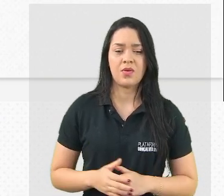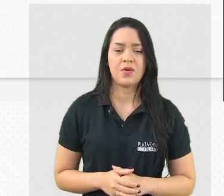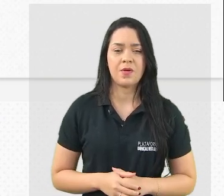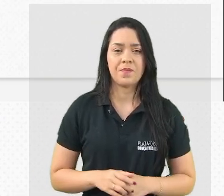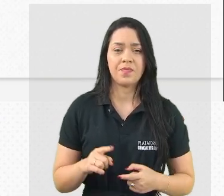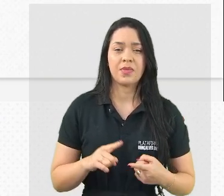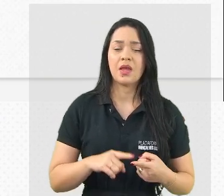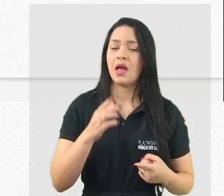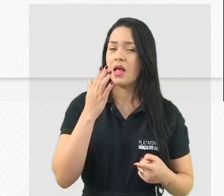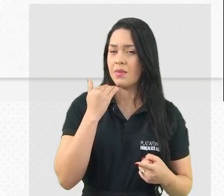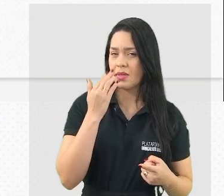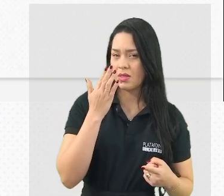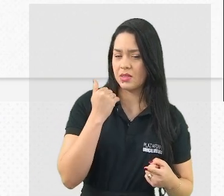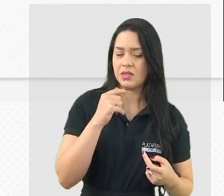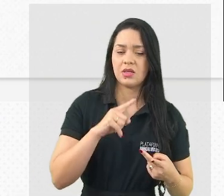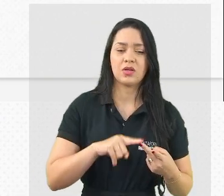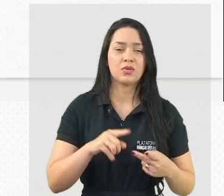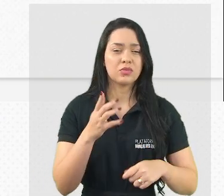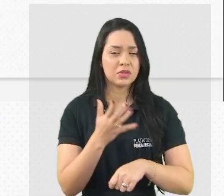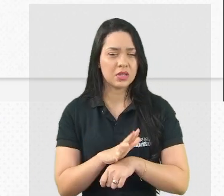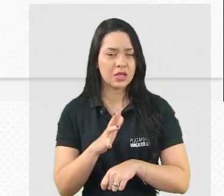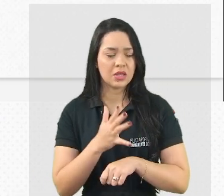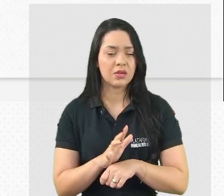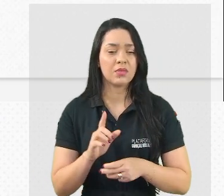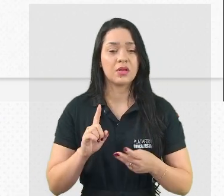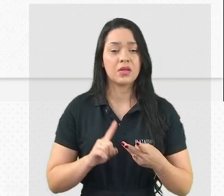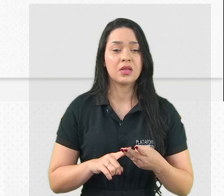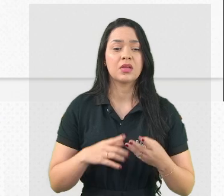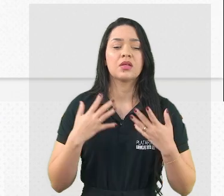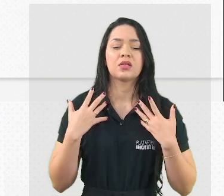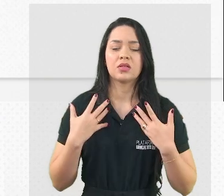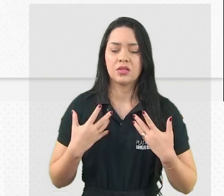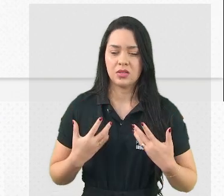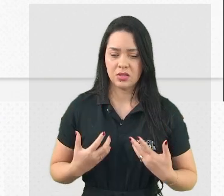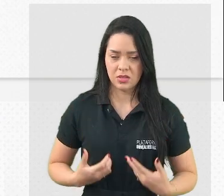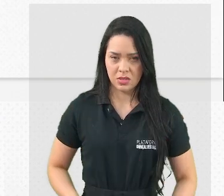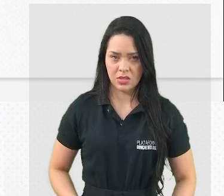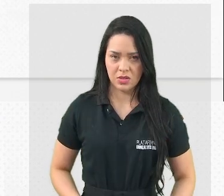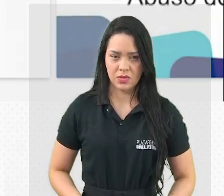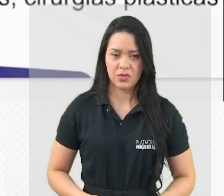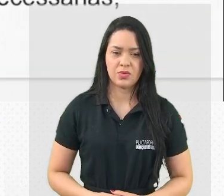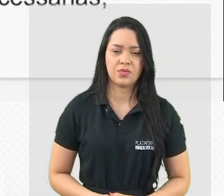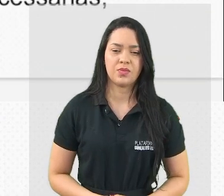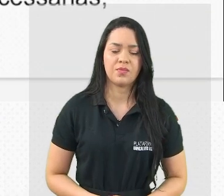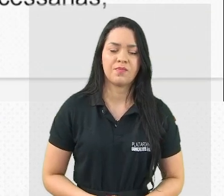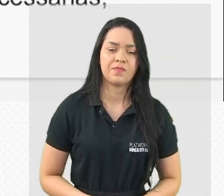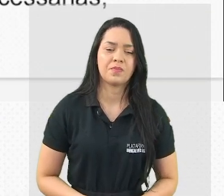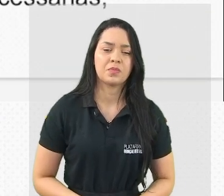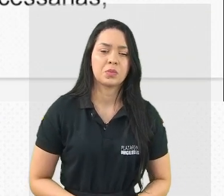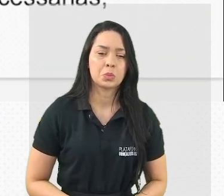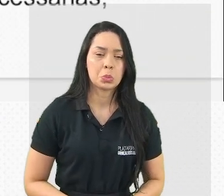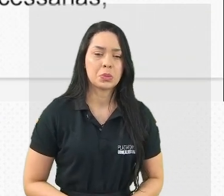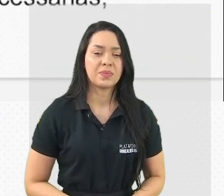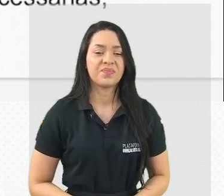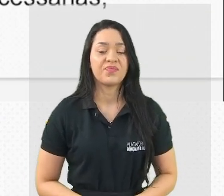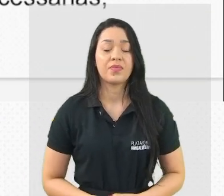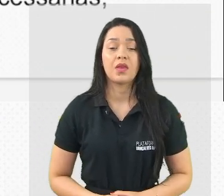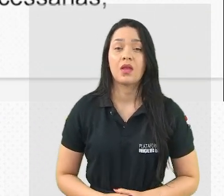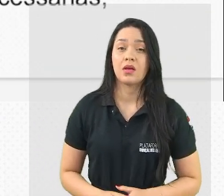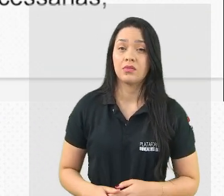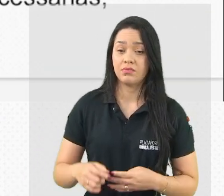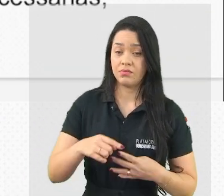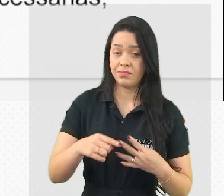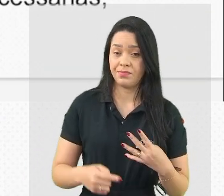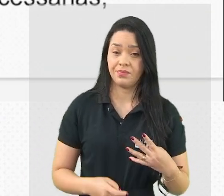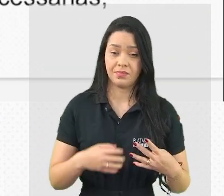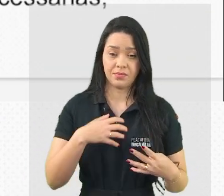pouco, alimentação, treinamento e descanso. Vamos avançar. Esses são os sintomas